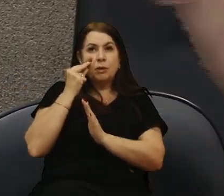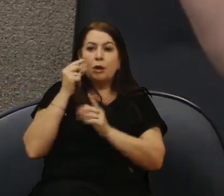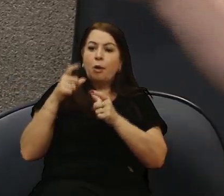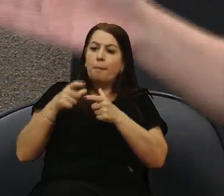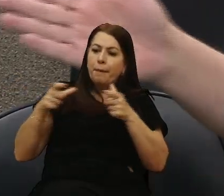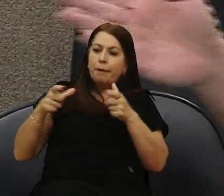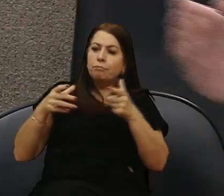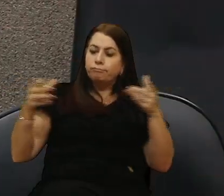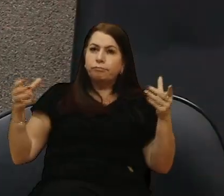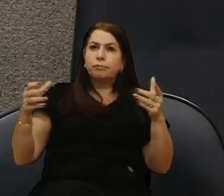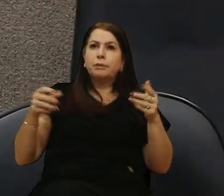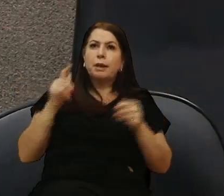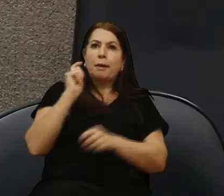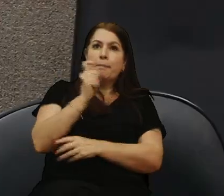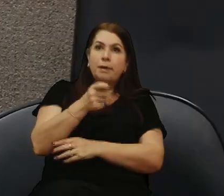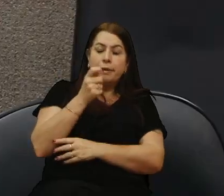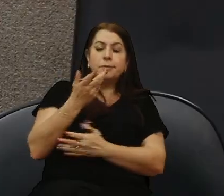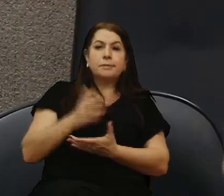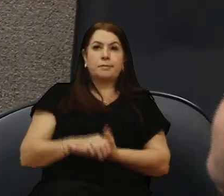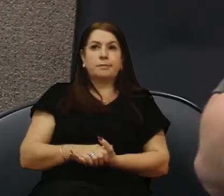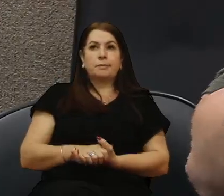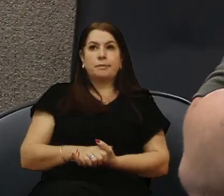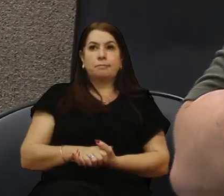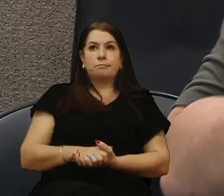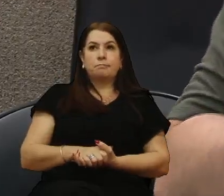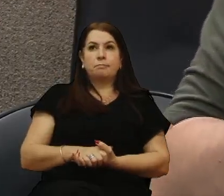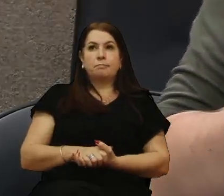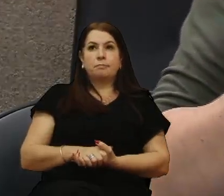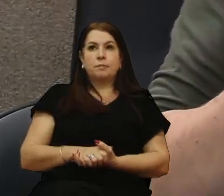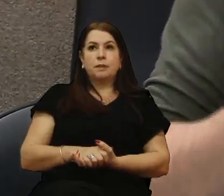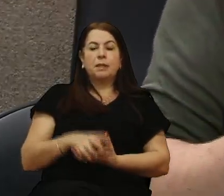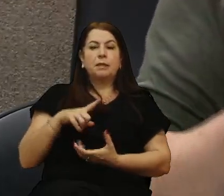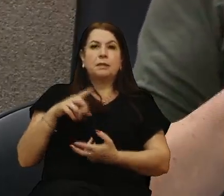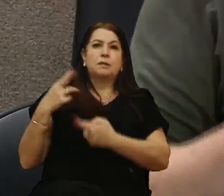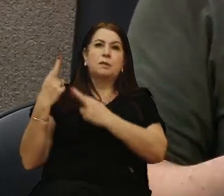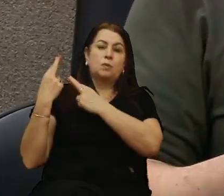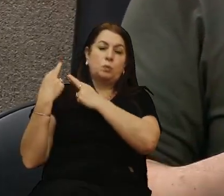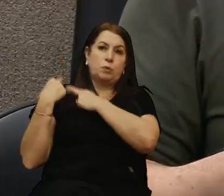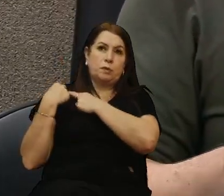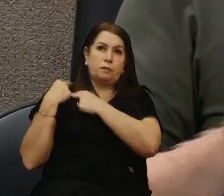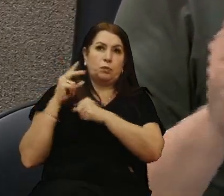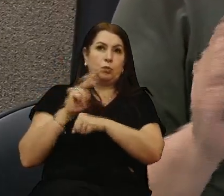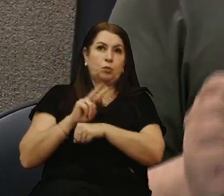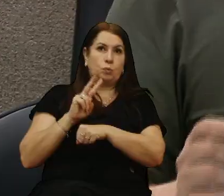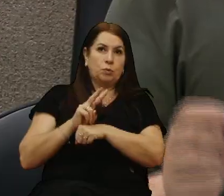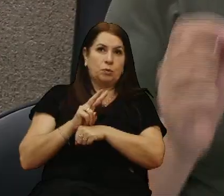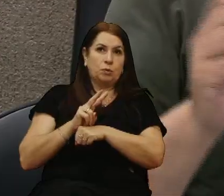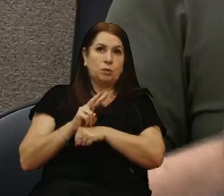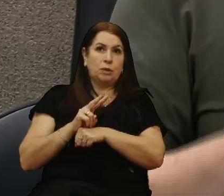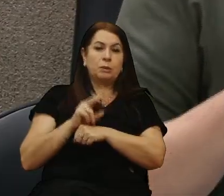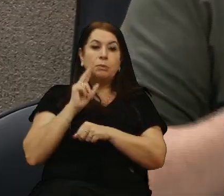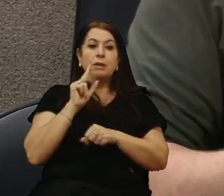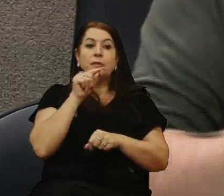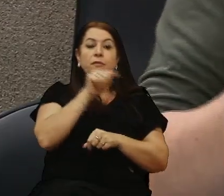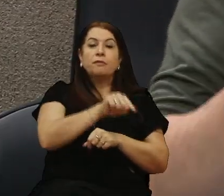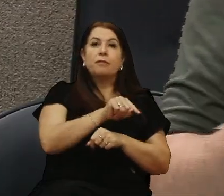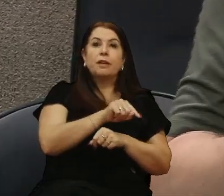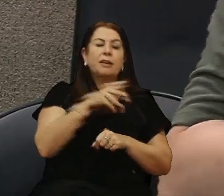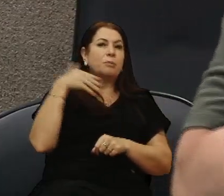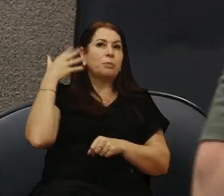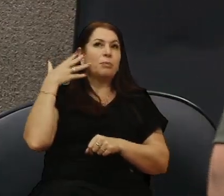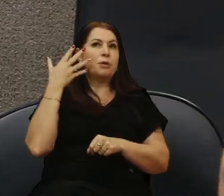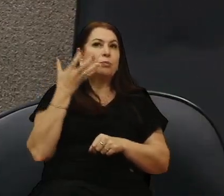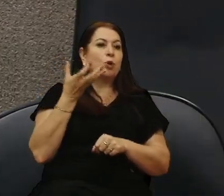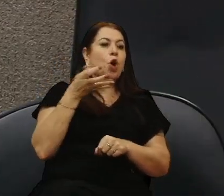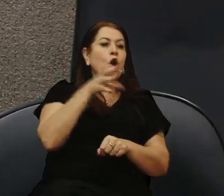grande, à pesca. Então, a gente tem que ter responsabilidade e cuidado. O proselitismo, quando se faz o discurso para se jogar para o